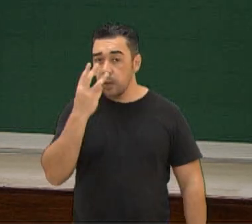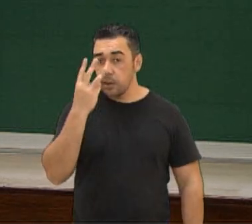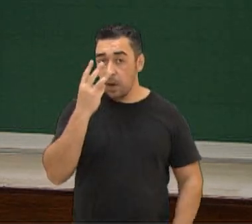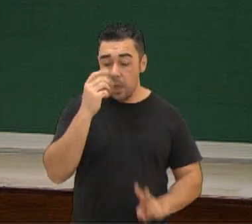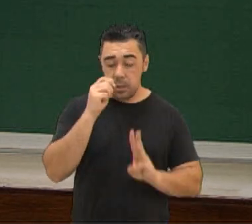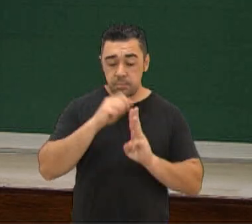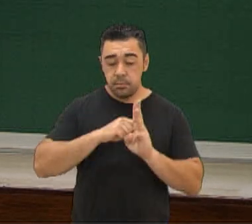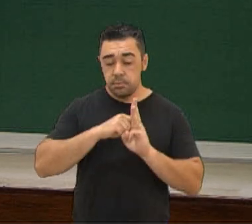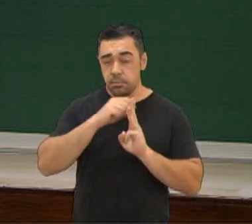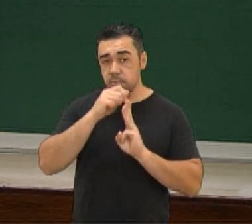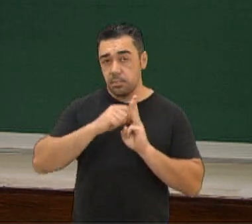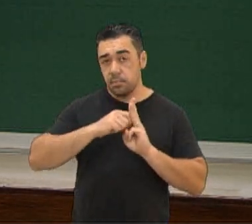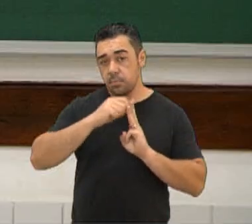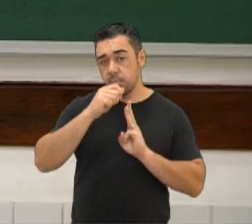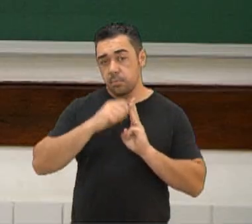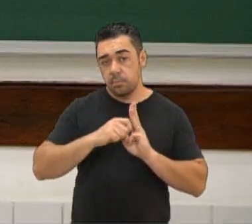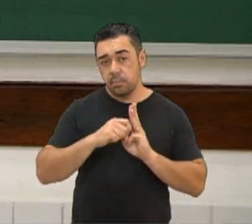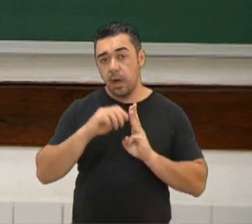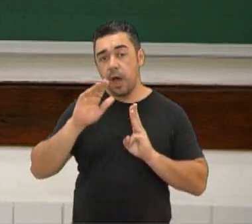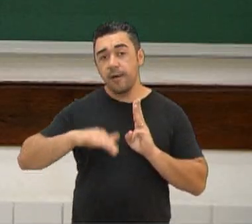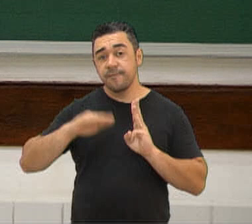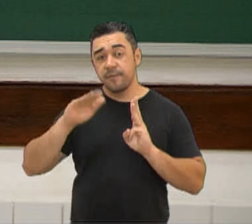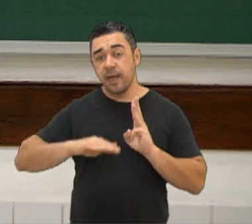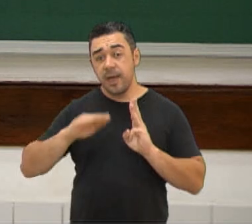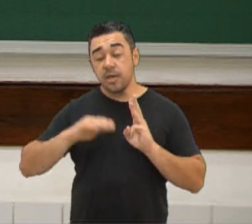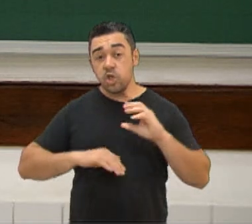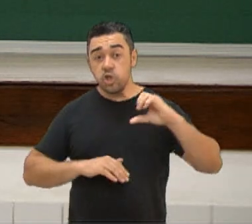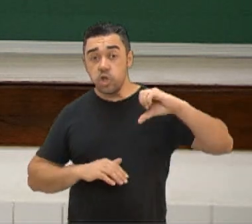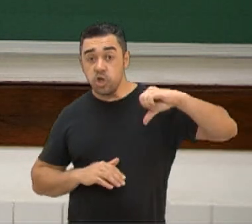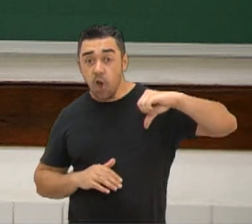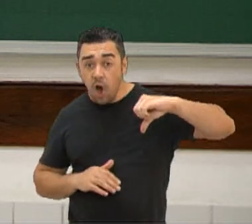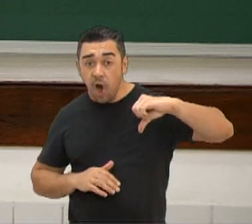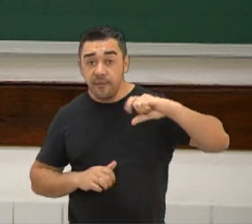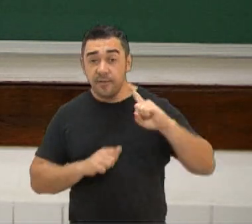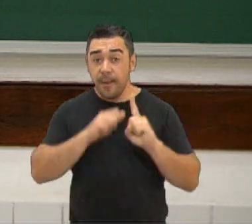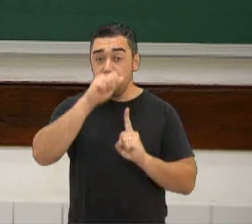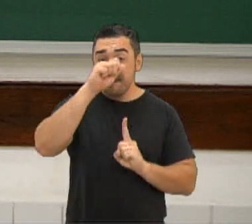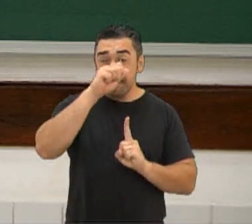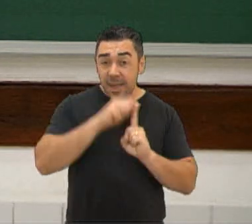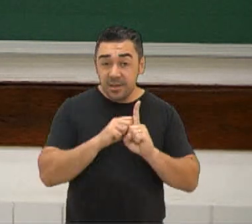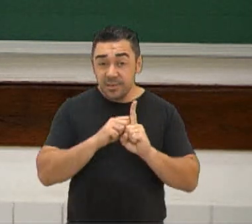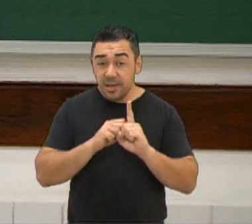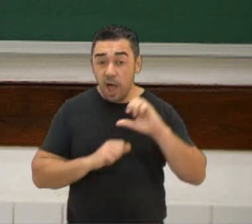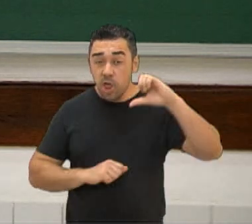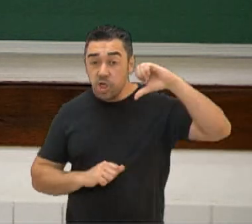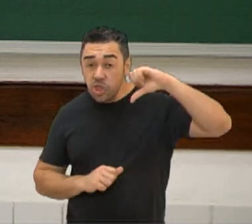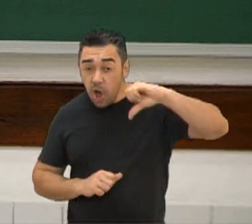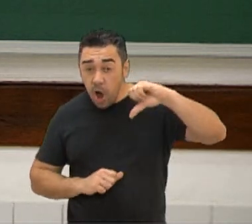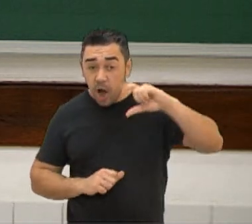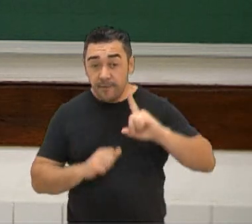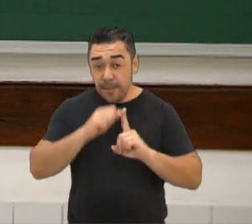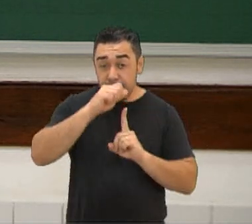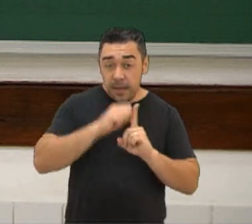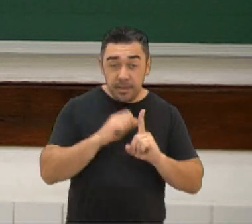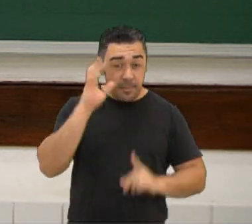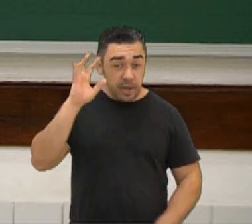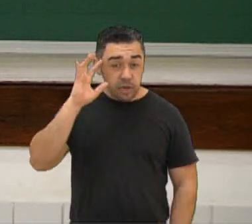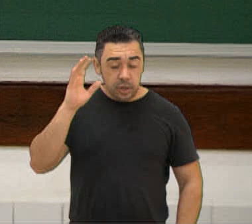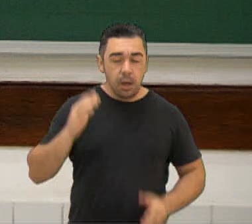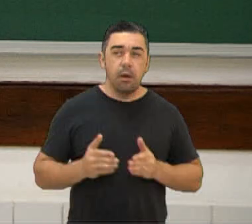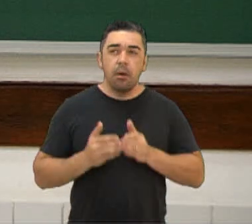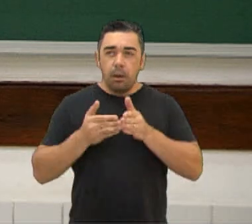Algumas viagens são registradas até com 9 meses. Vocês imaginem você ficar 9 meses em alto mar. É claro que